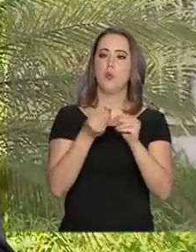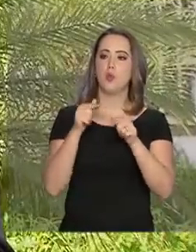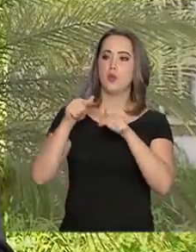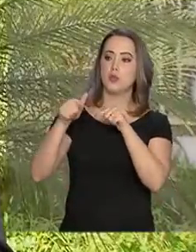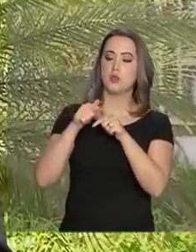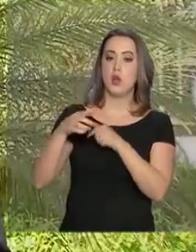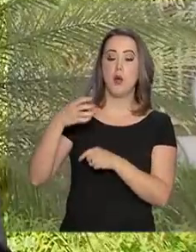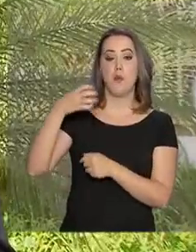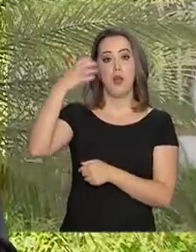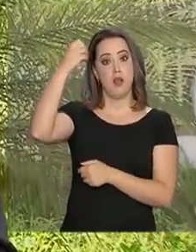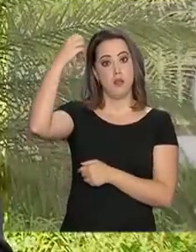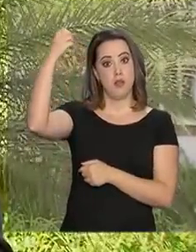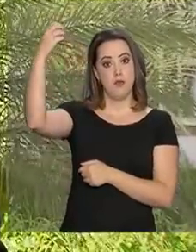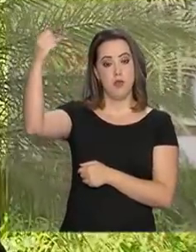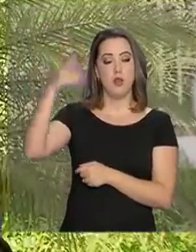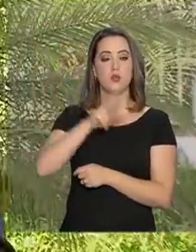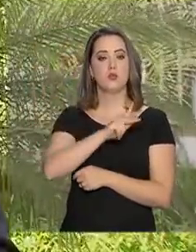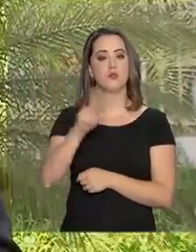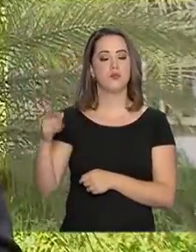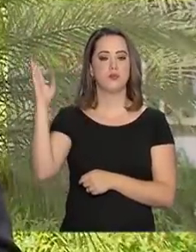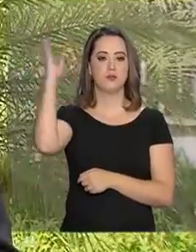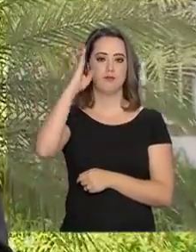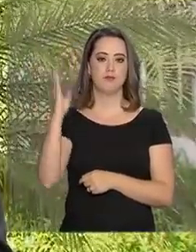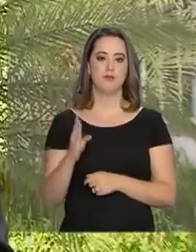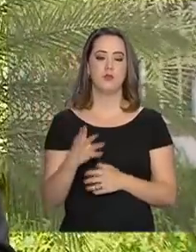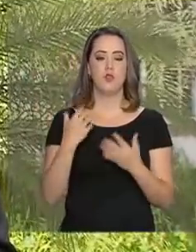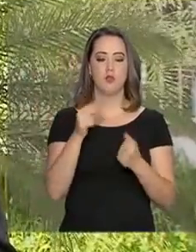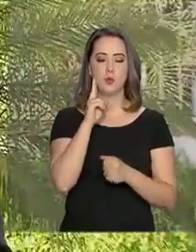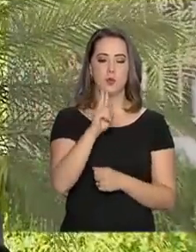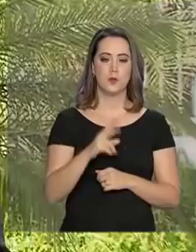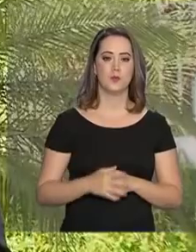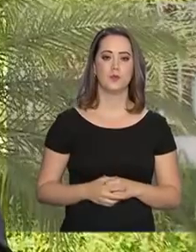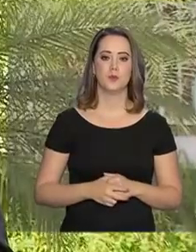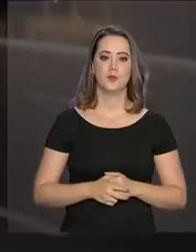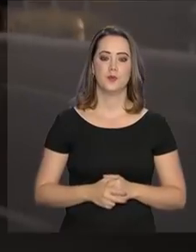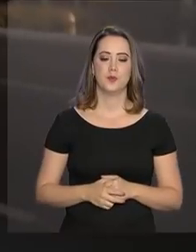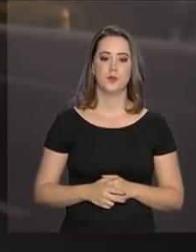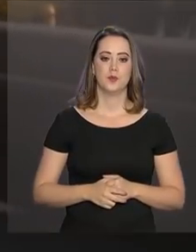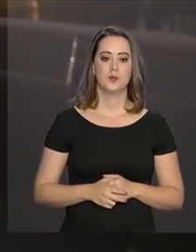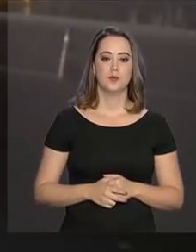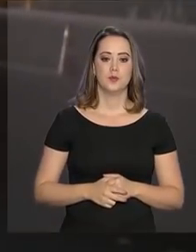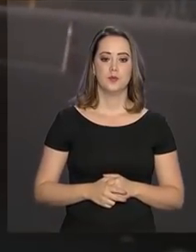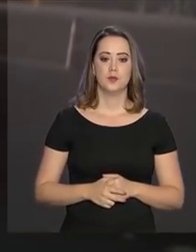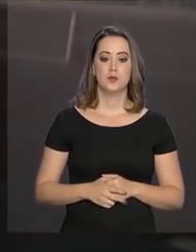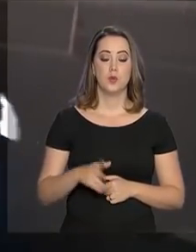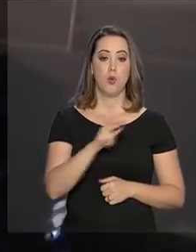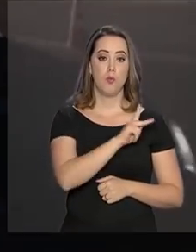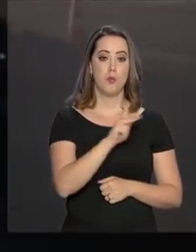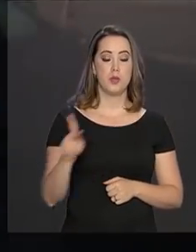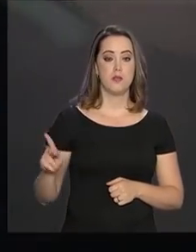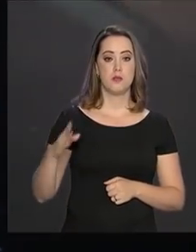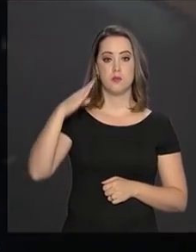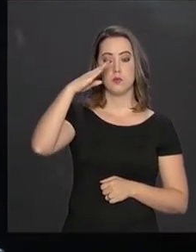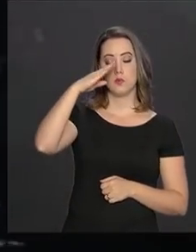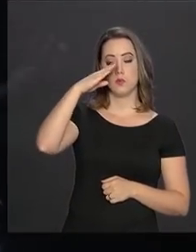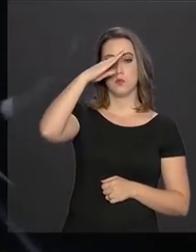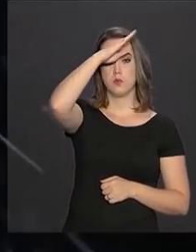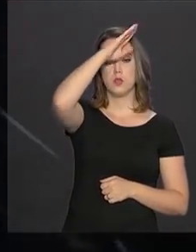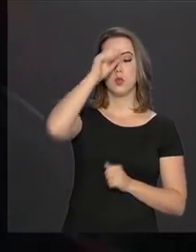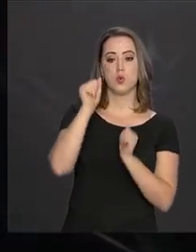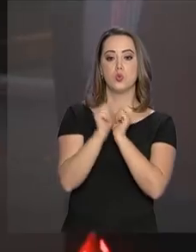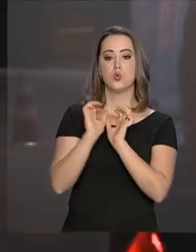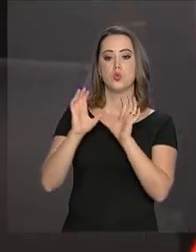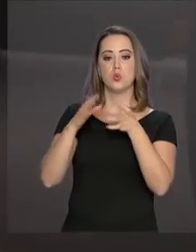assegurar o transporte aéreo do presidente da República. Vamos ver. O presidente Jair Bolsonaro e sua